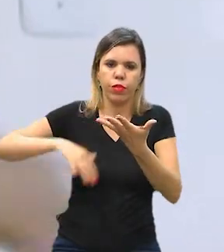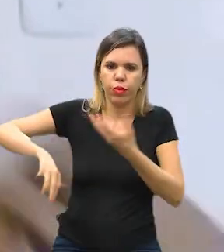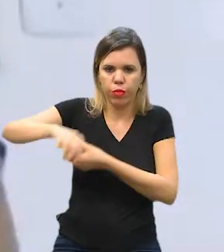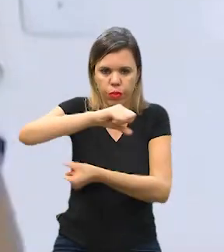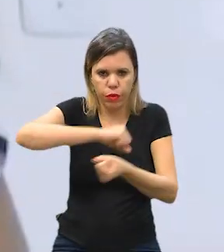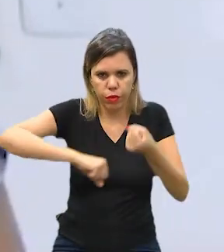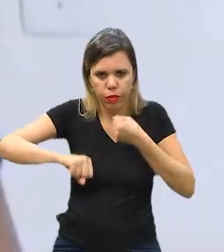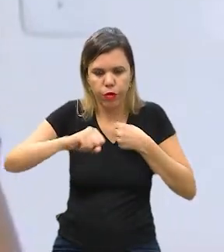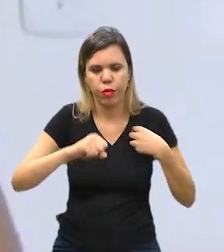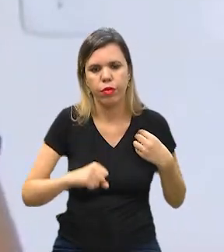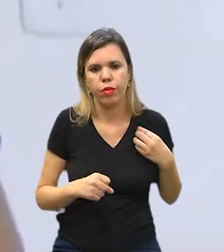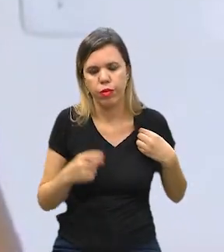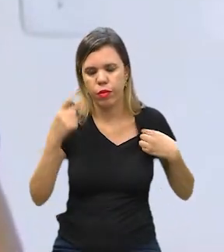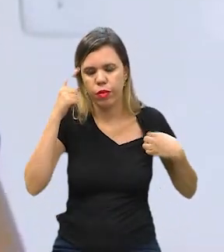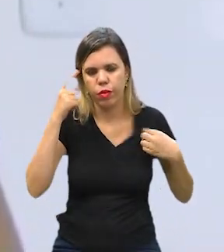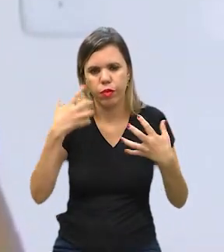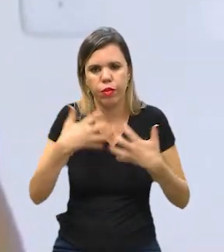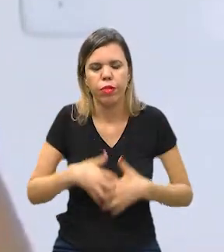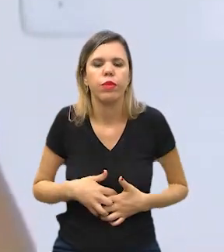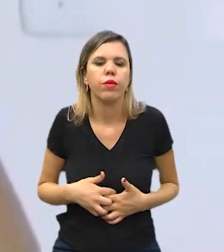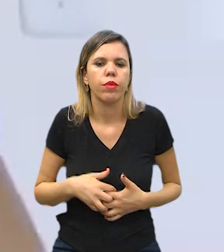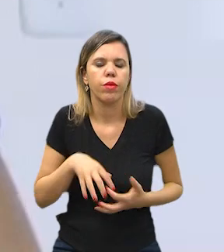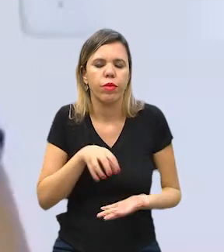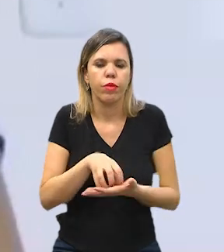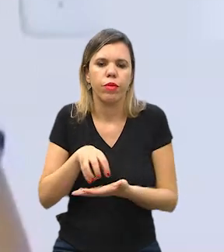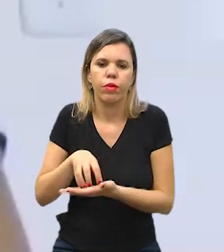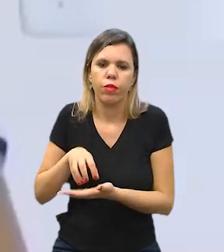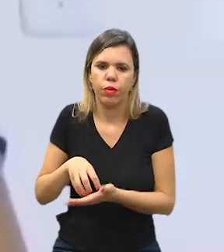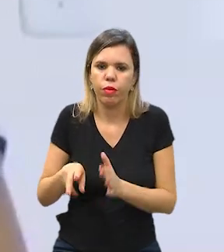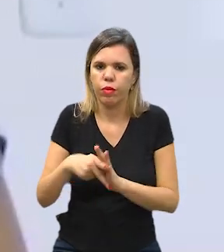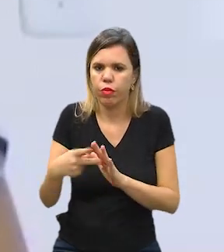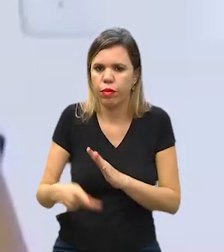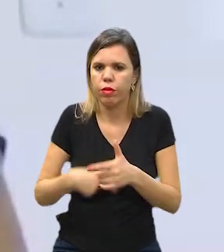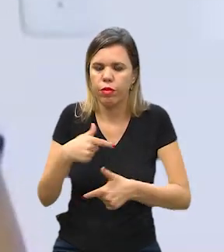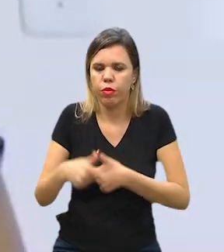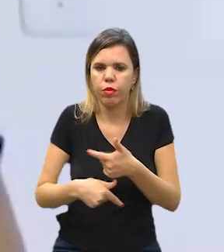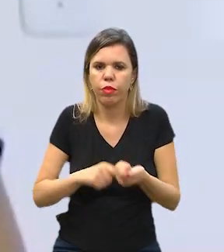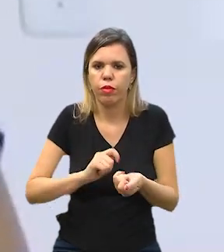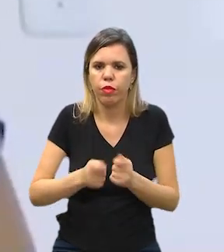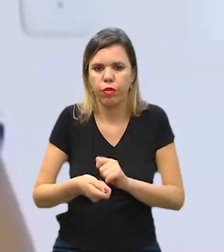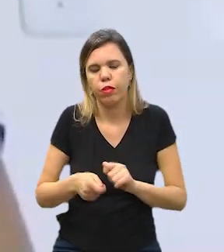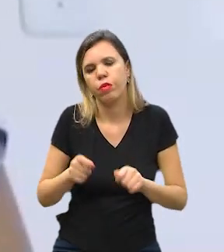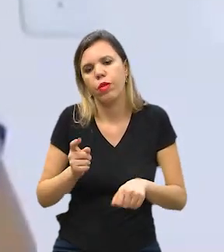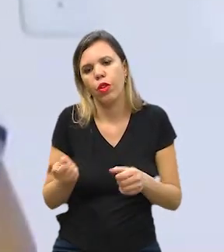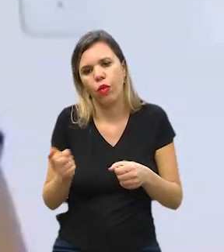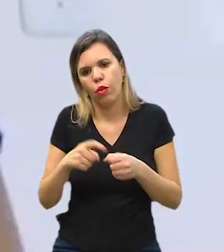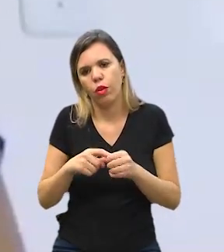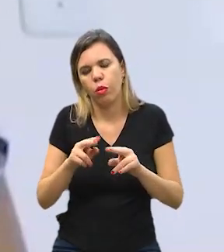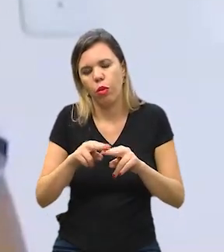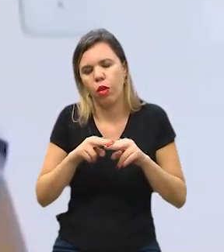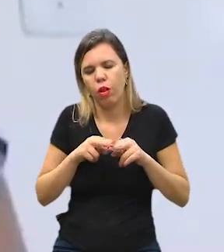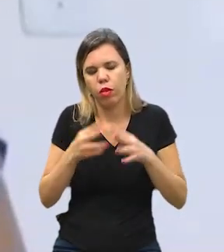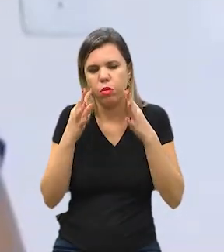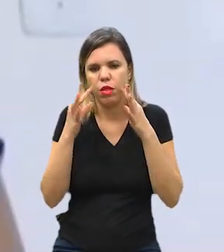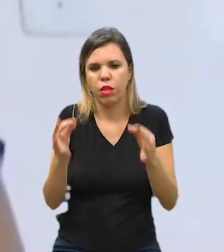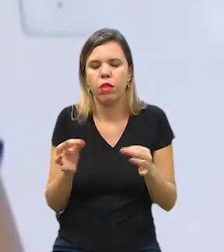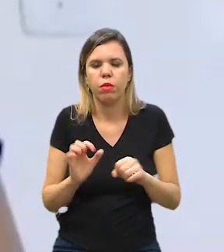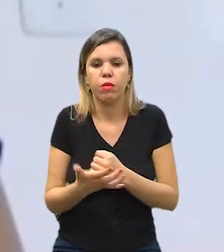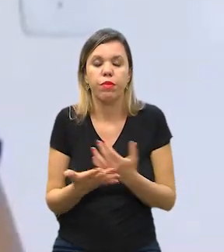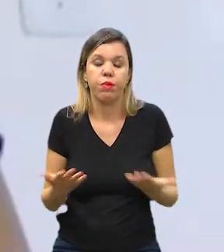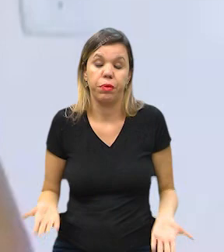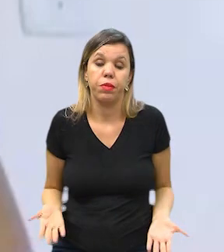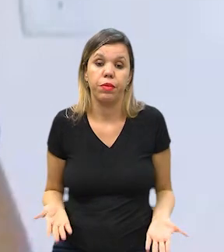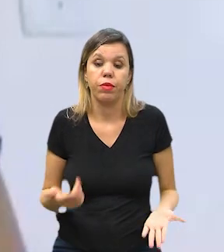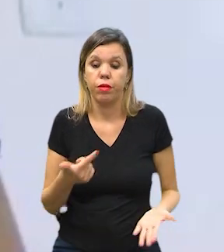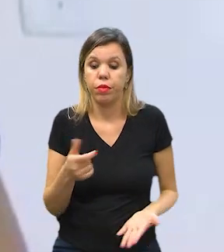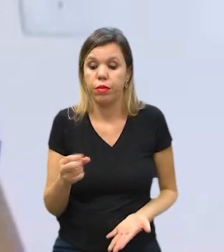de desenvolvimento e sustentabilidade com eles, pensando aí na agência, né? Mas a gente teve que se voltar para esse momento de